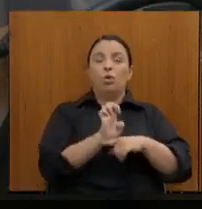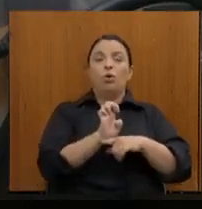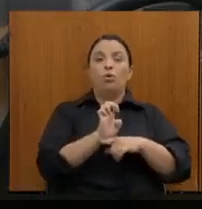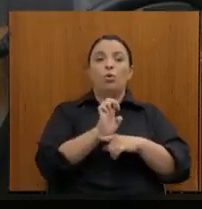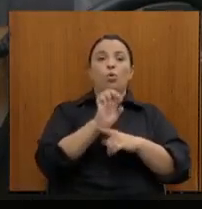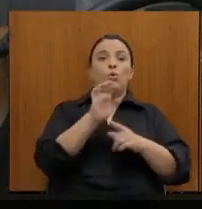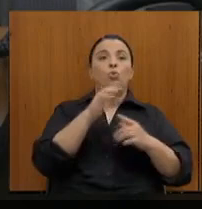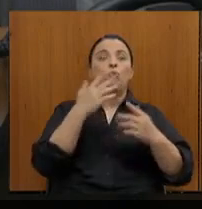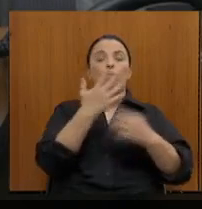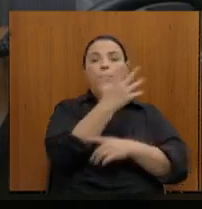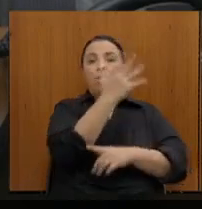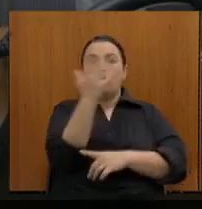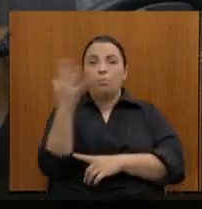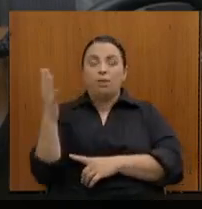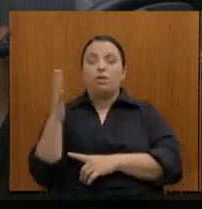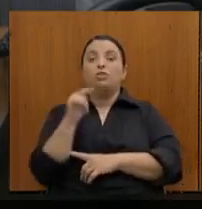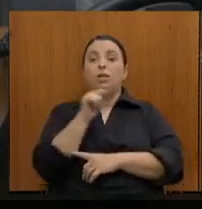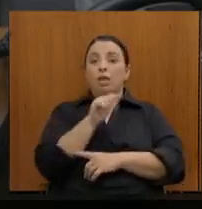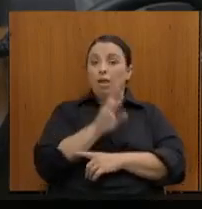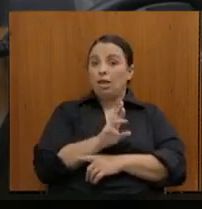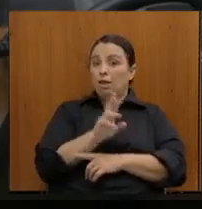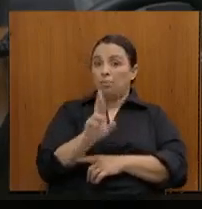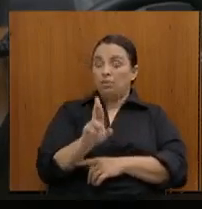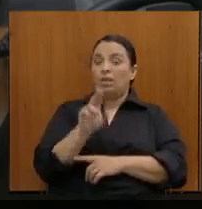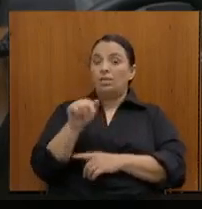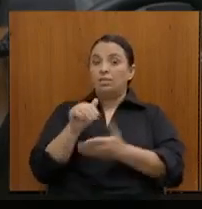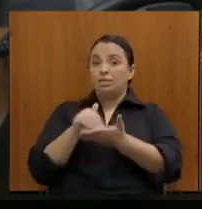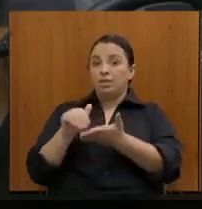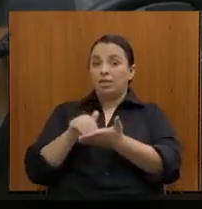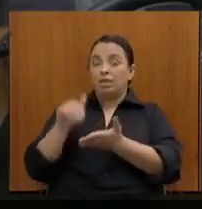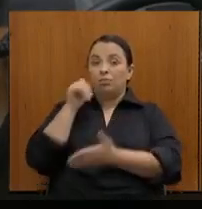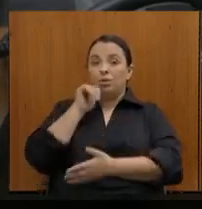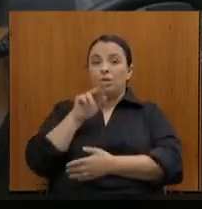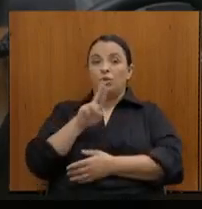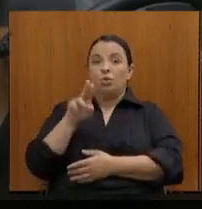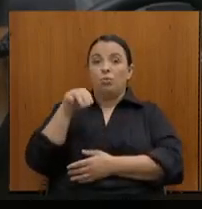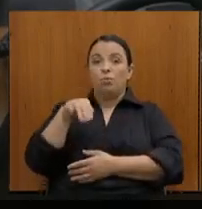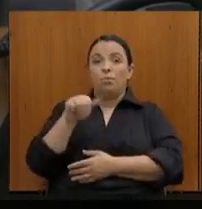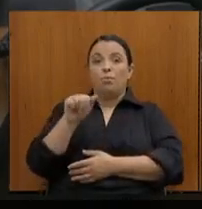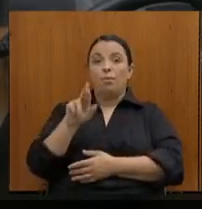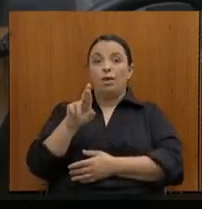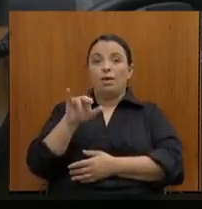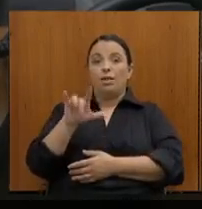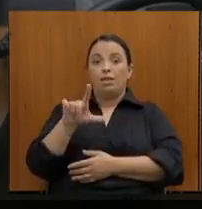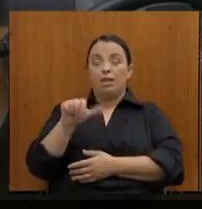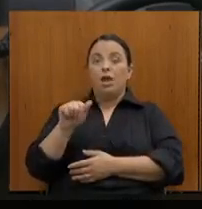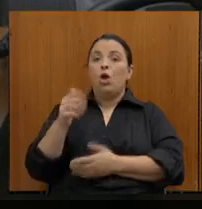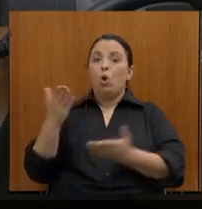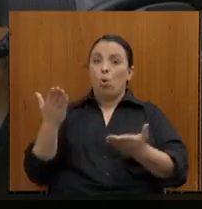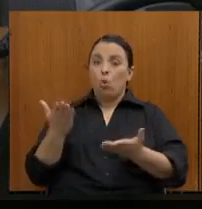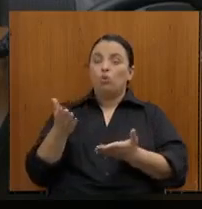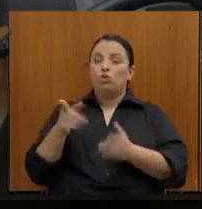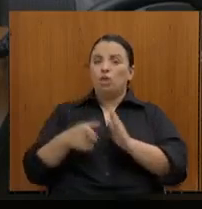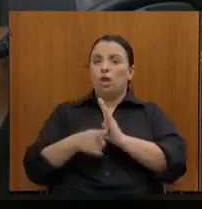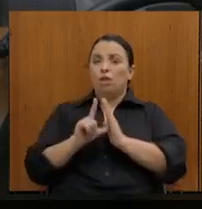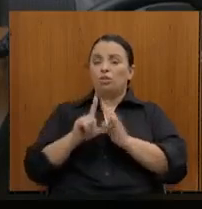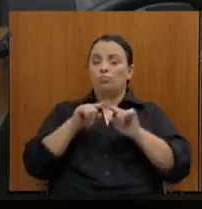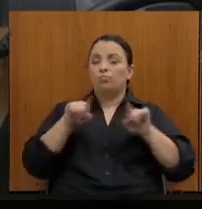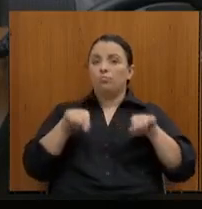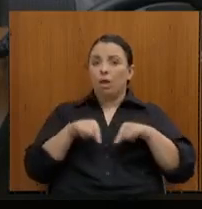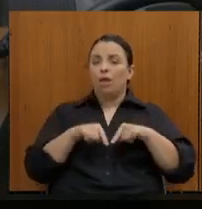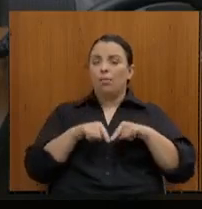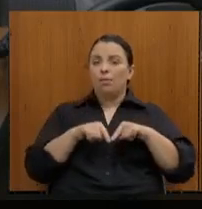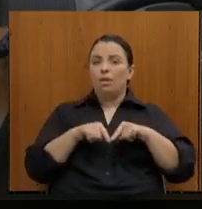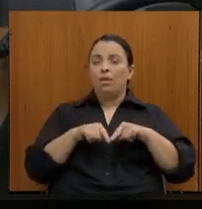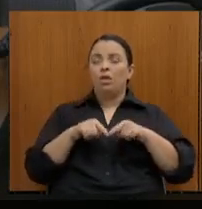representando a nossa secretária Marília Carvalho que esteve hoje no nosso gabinete e falou da